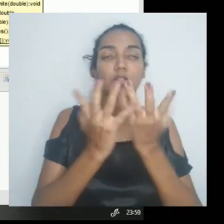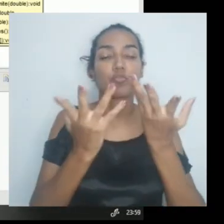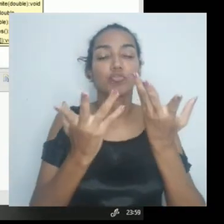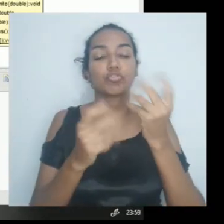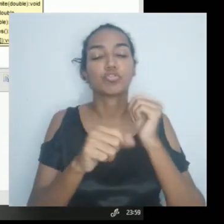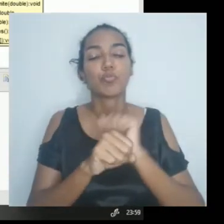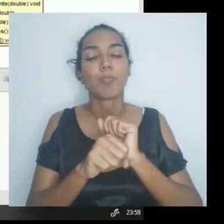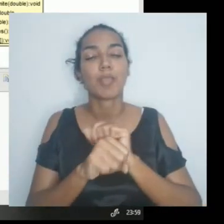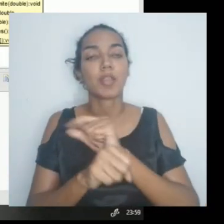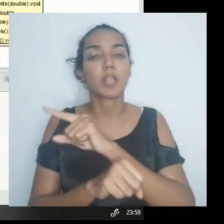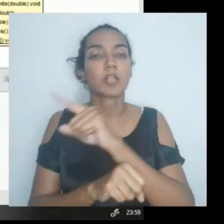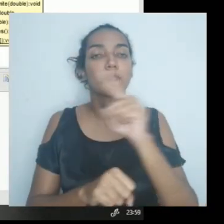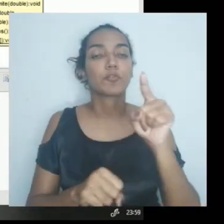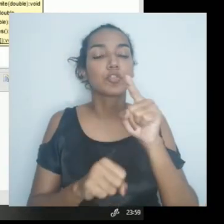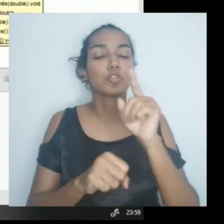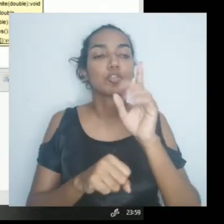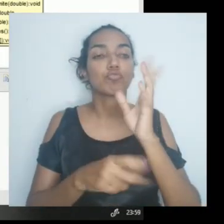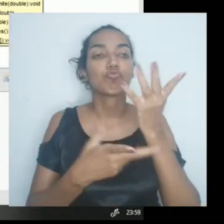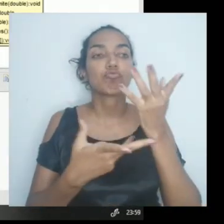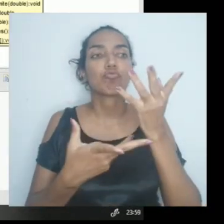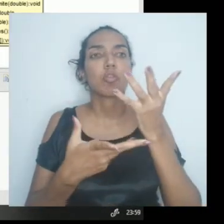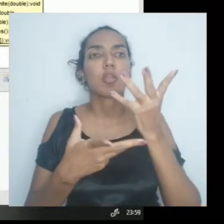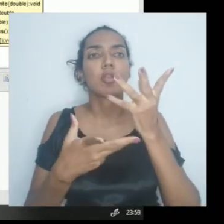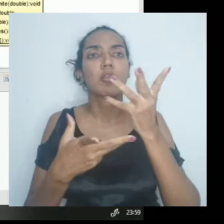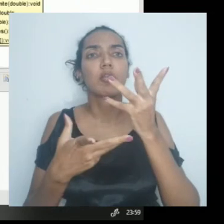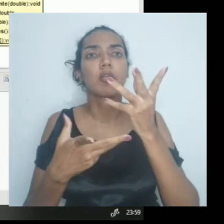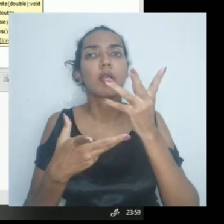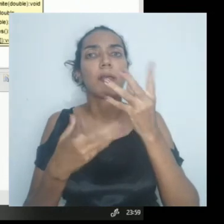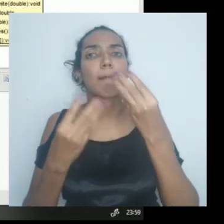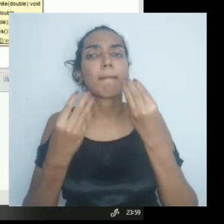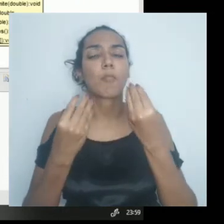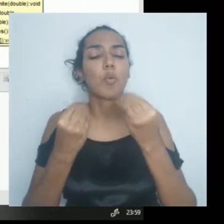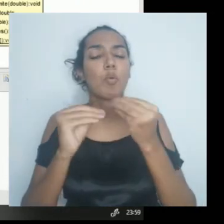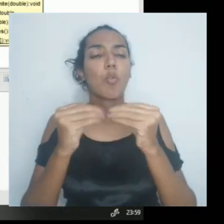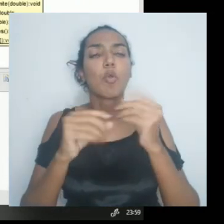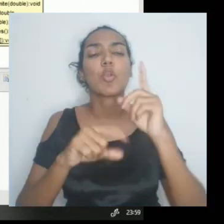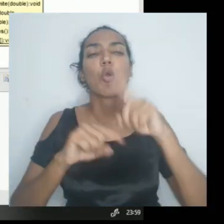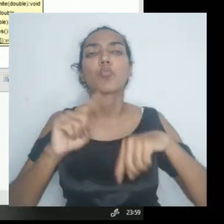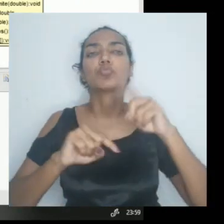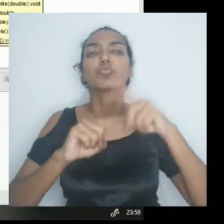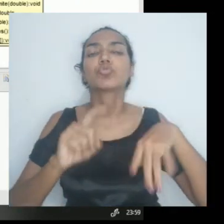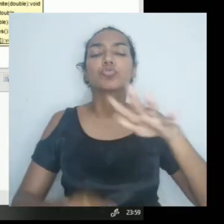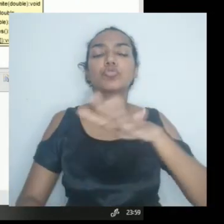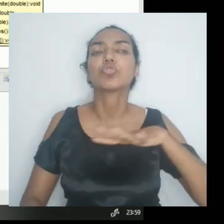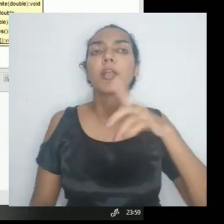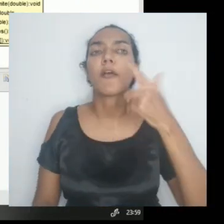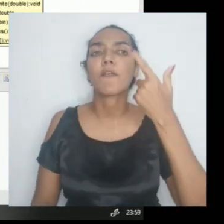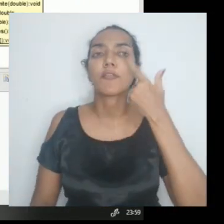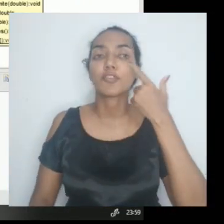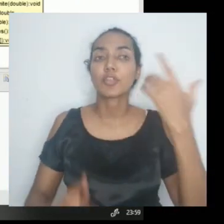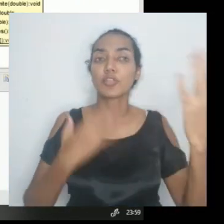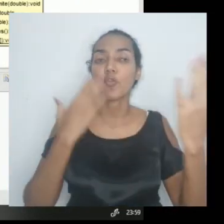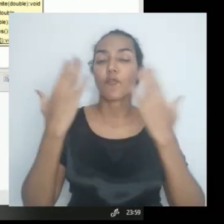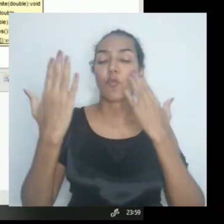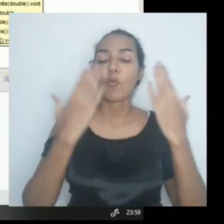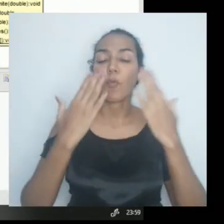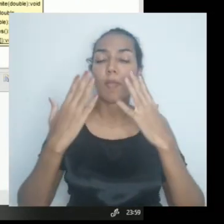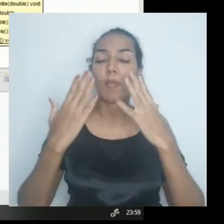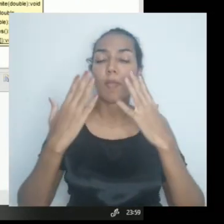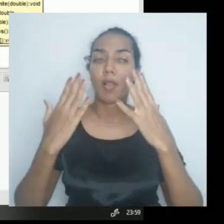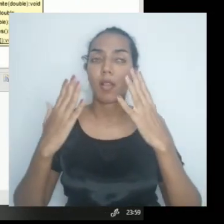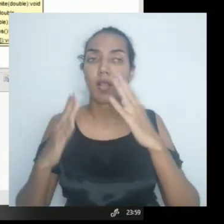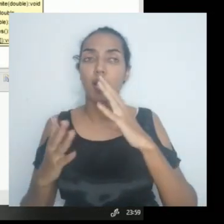tentar comparar contas, chegar aqui, conta C1, inicializar aqui, por exemplo, um